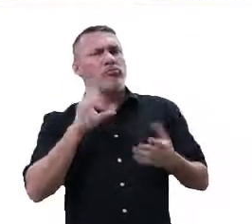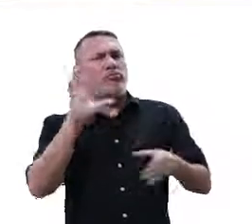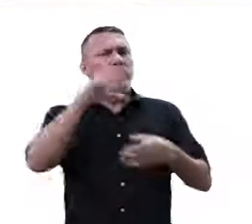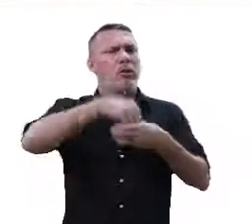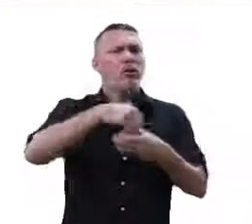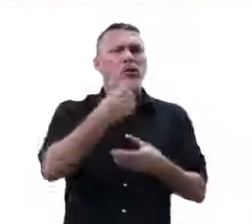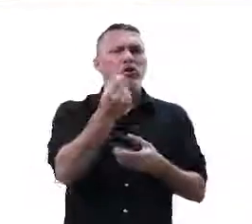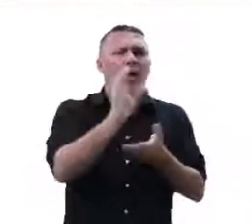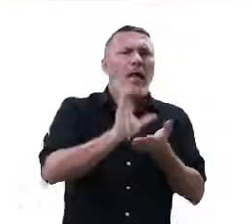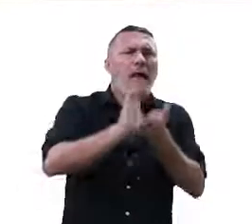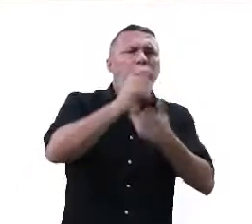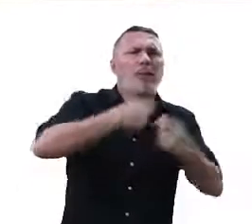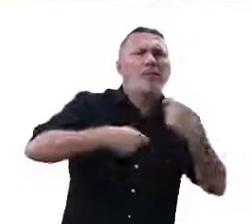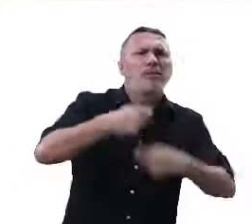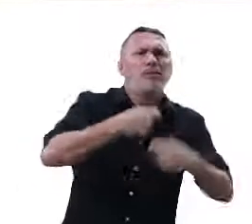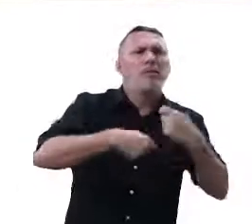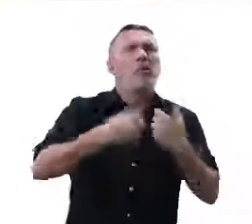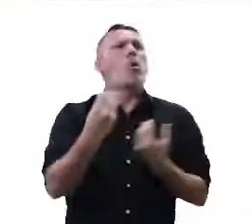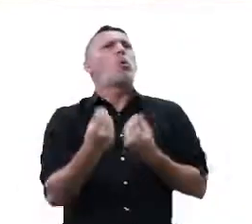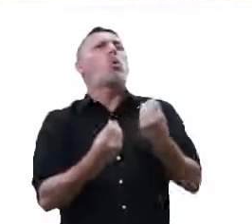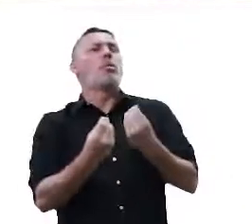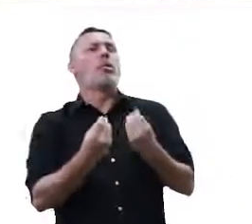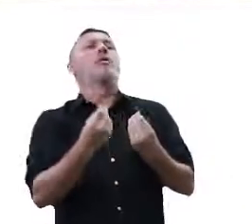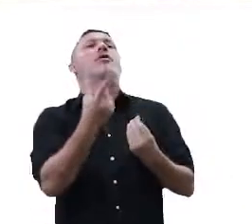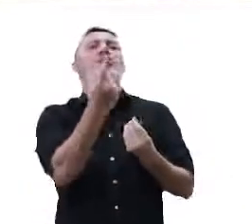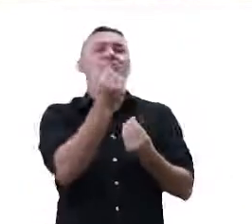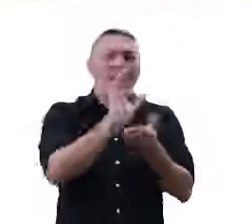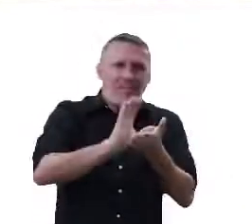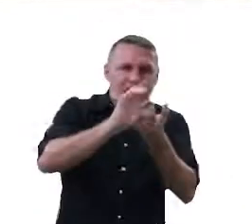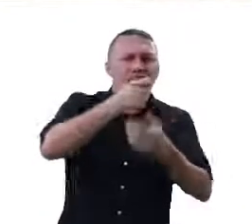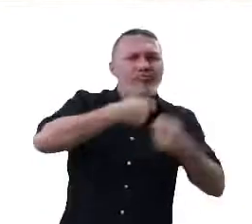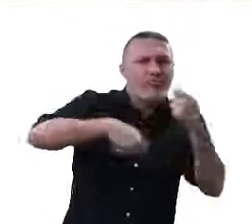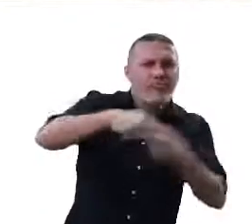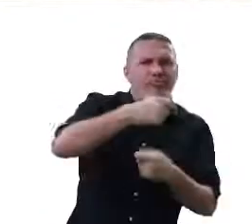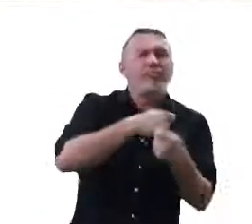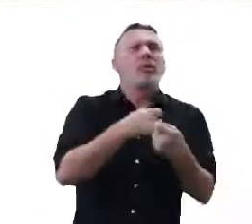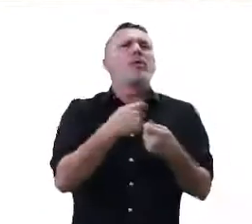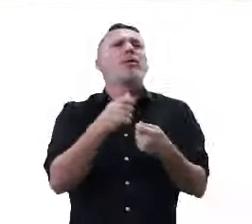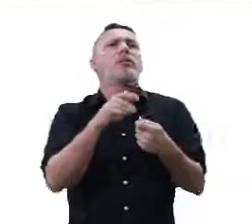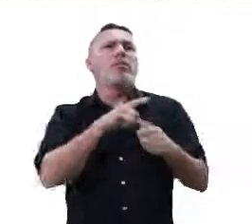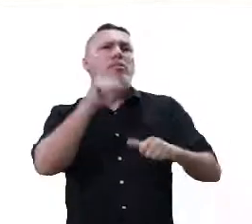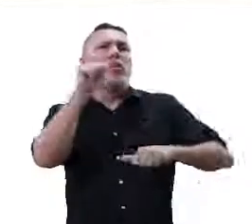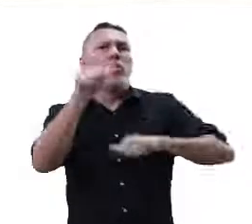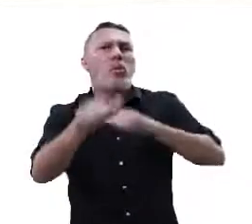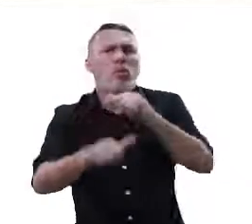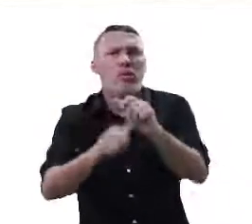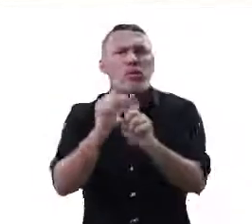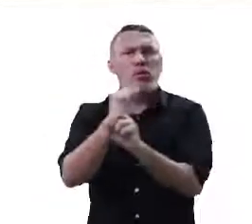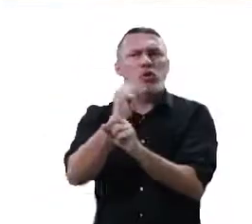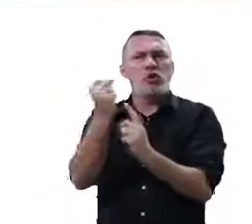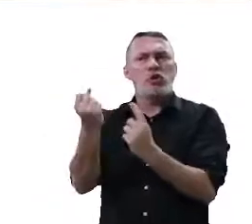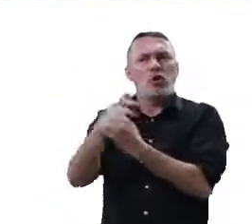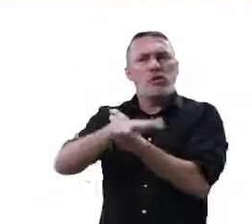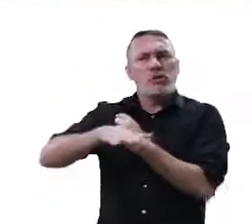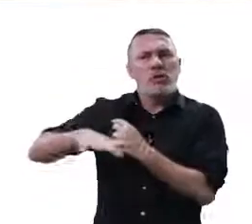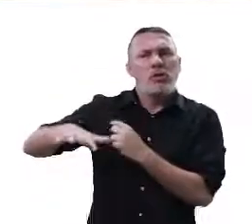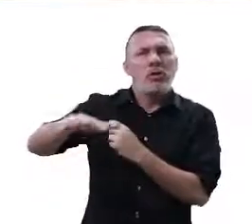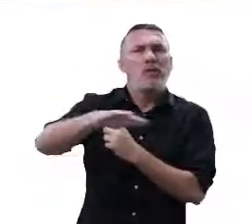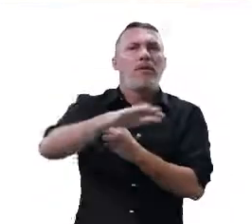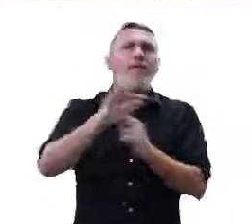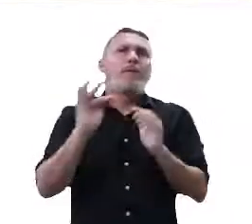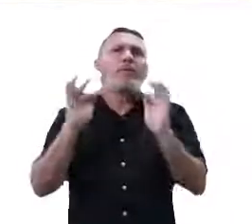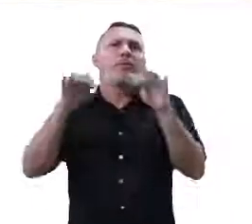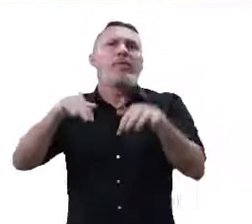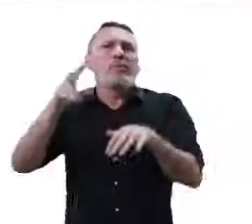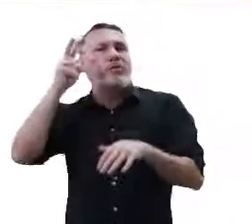chegou até o capitalismo e como é que, a partir do capitalismo, ocorrem as transformações que levariam para o socialismo